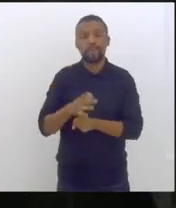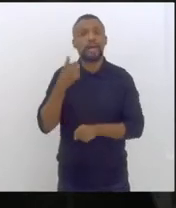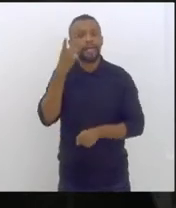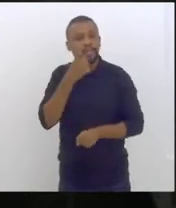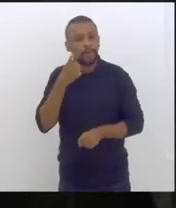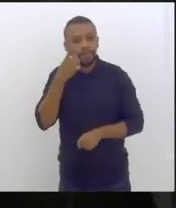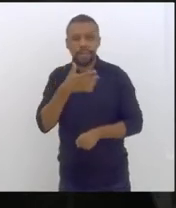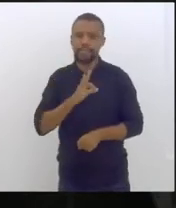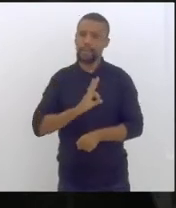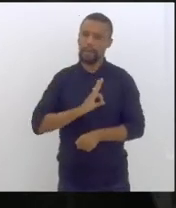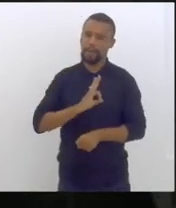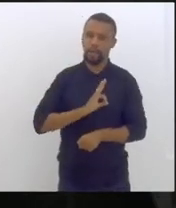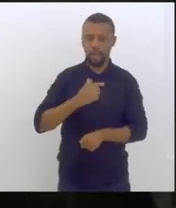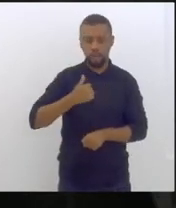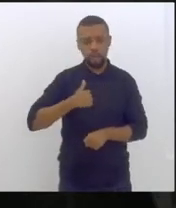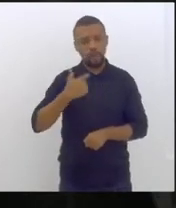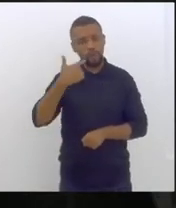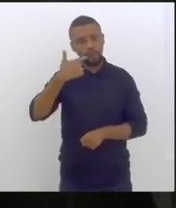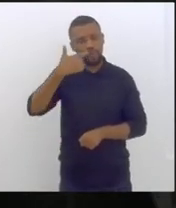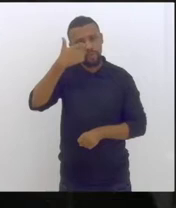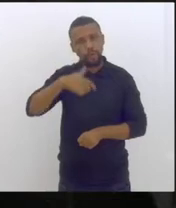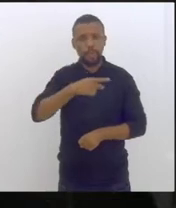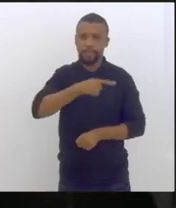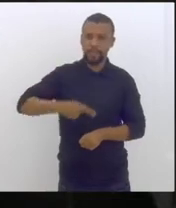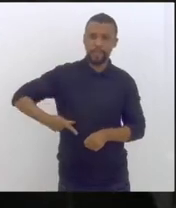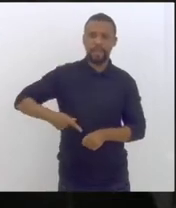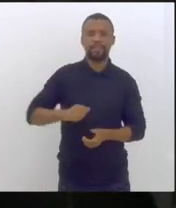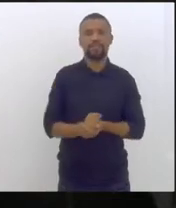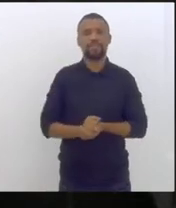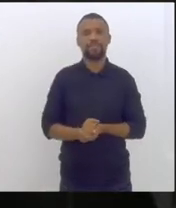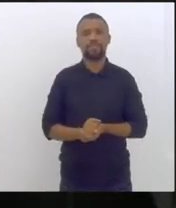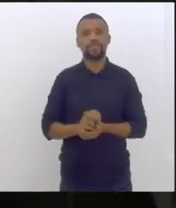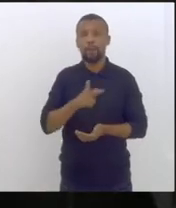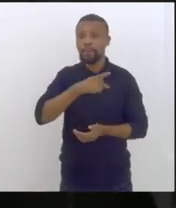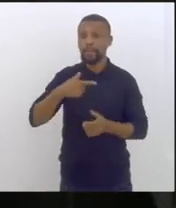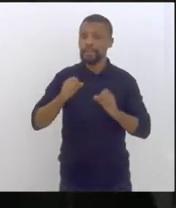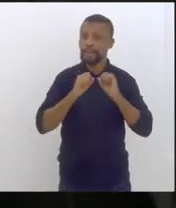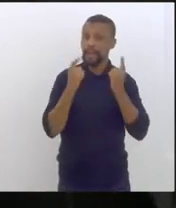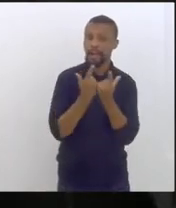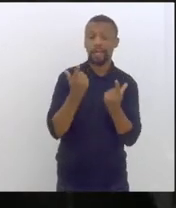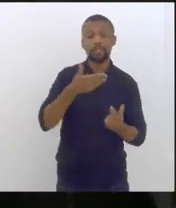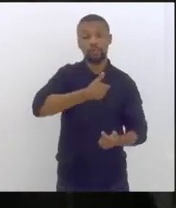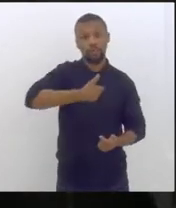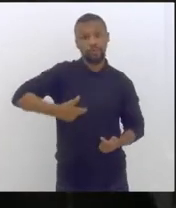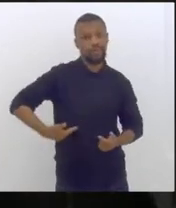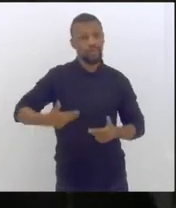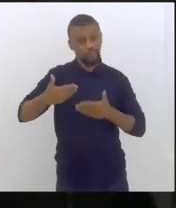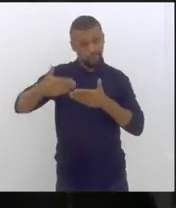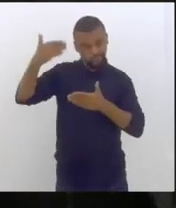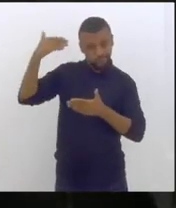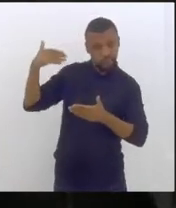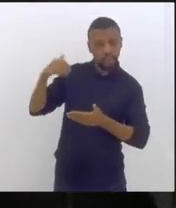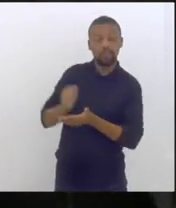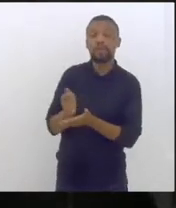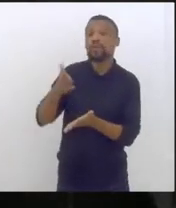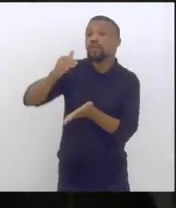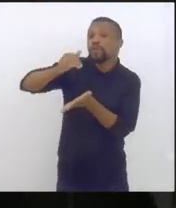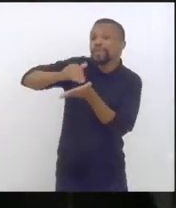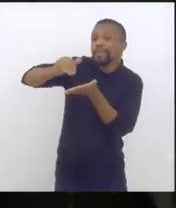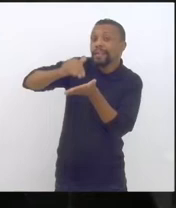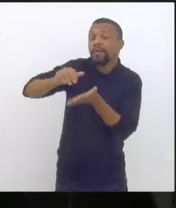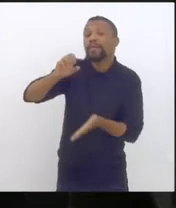Martha Rocha presidente da casa e até mesmo o governador e o secretário de fazendo então foi um ato de conhecimento